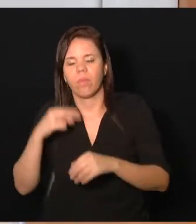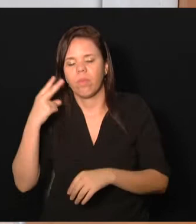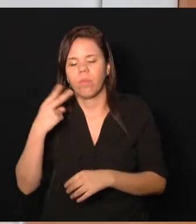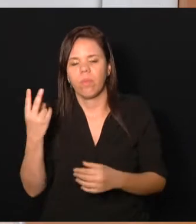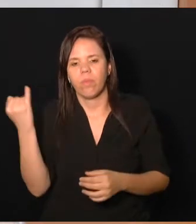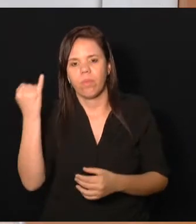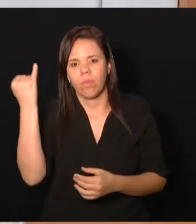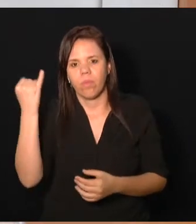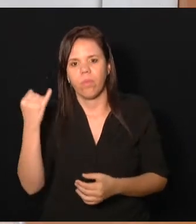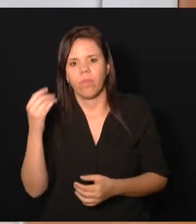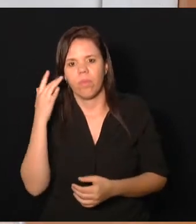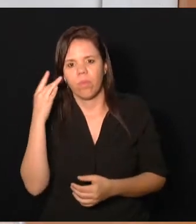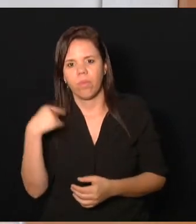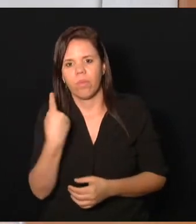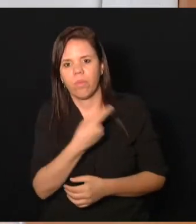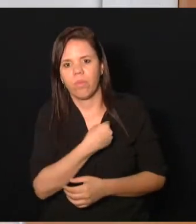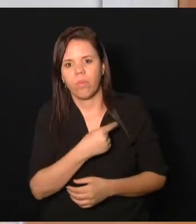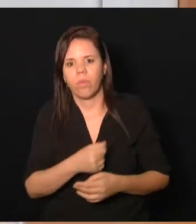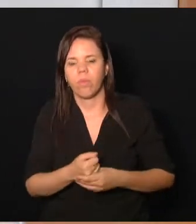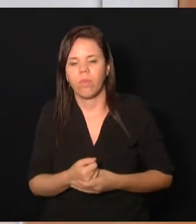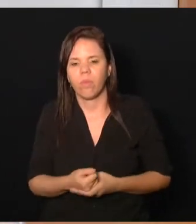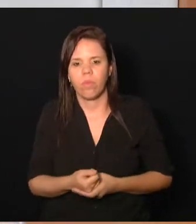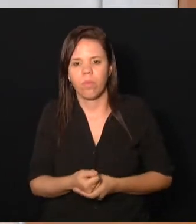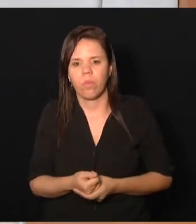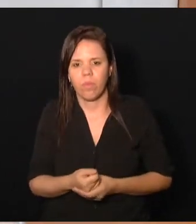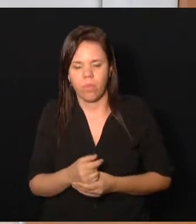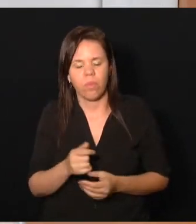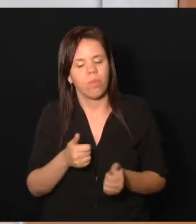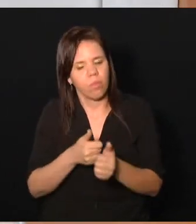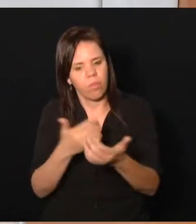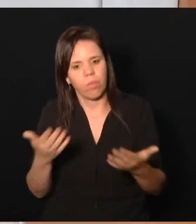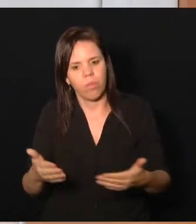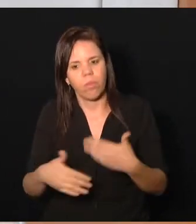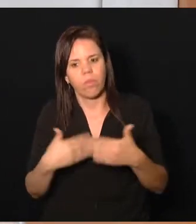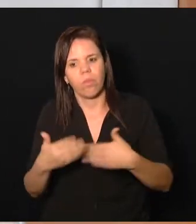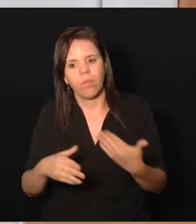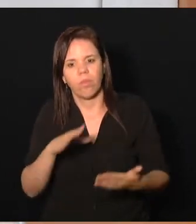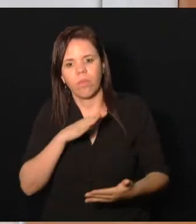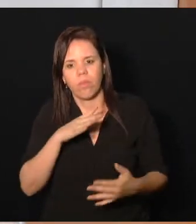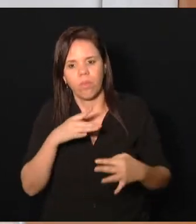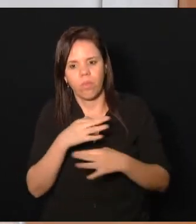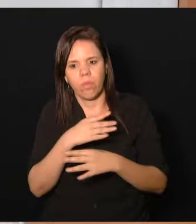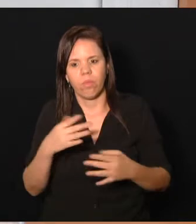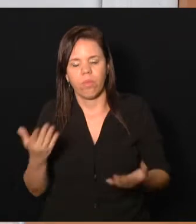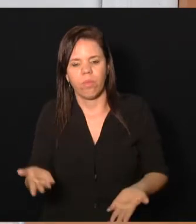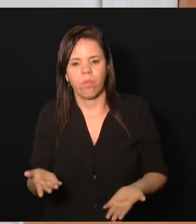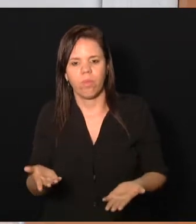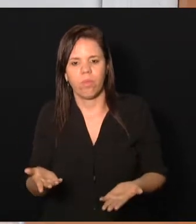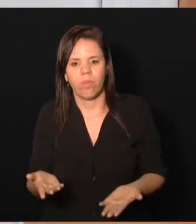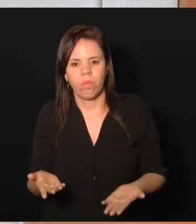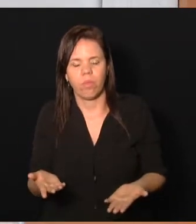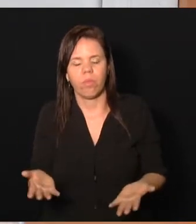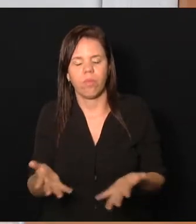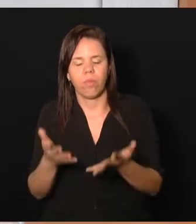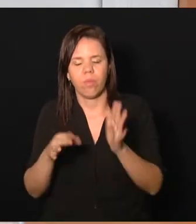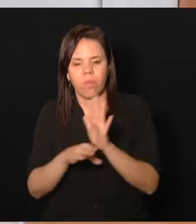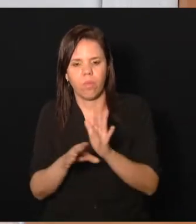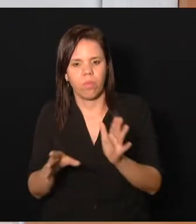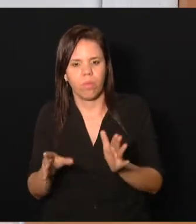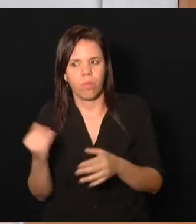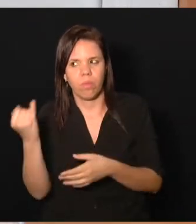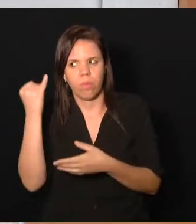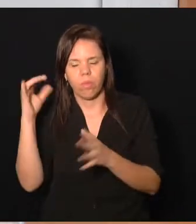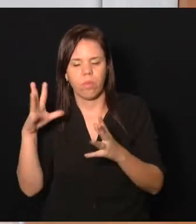Jorge, a gente, enquanto cidade e município, dar coro para todas